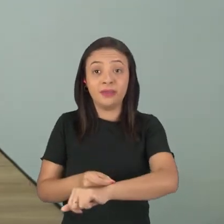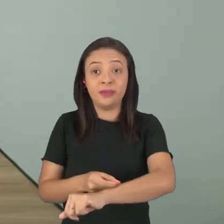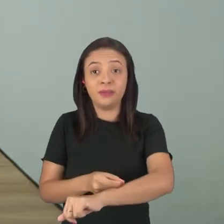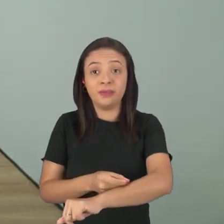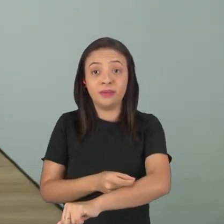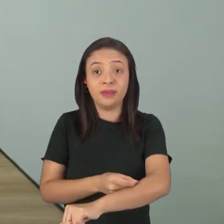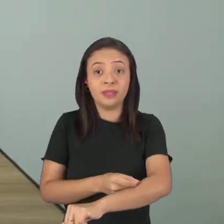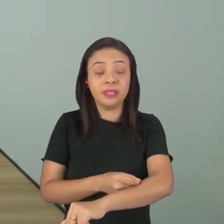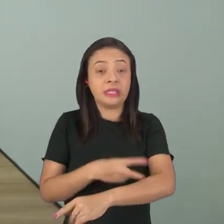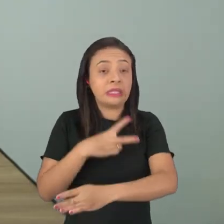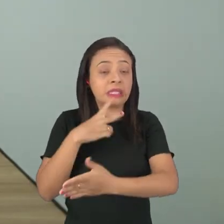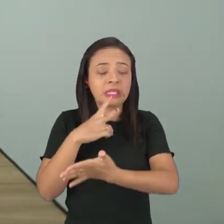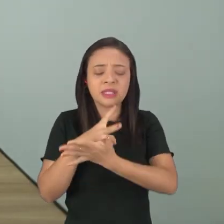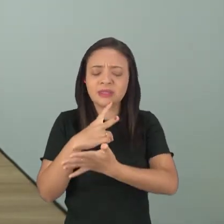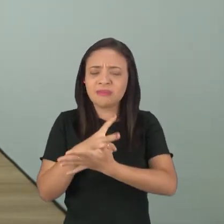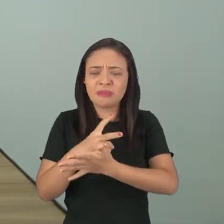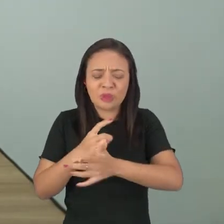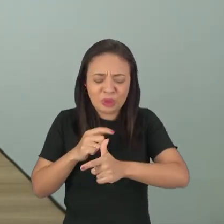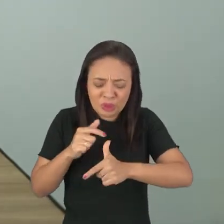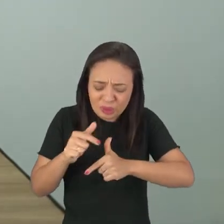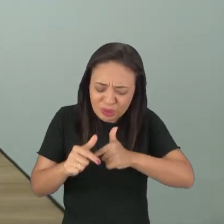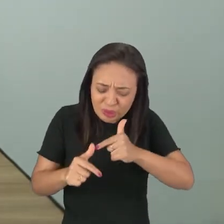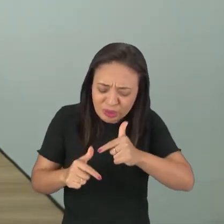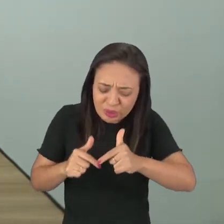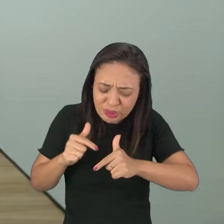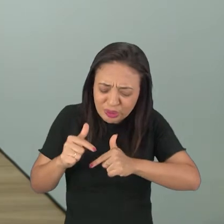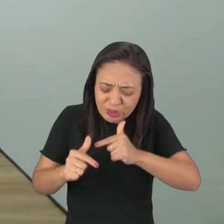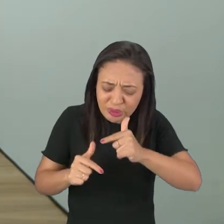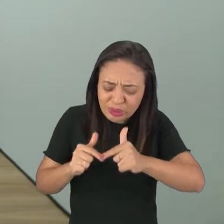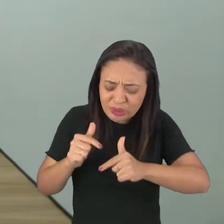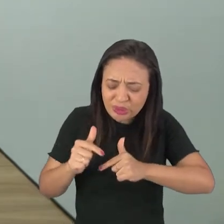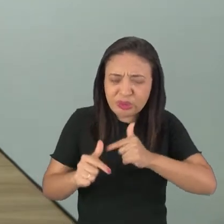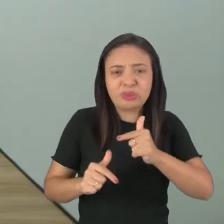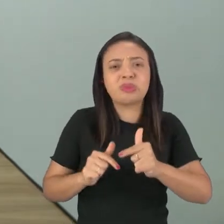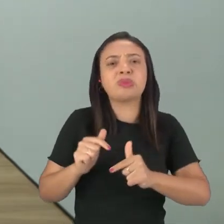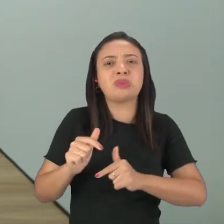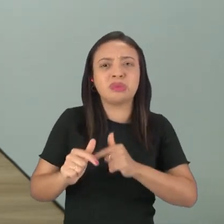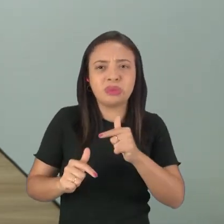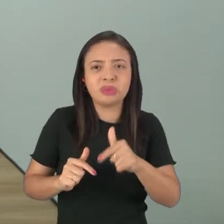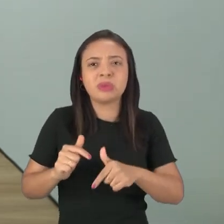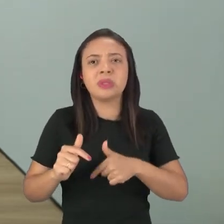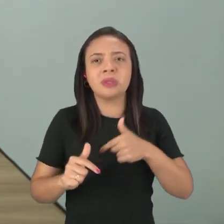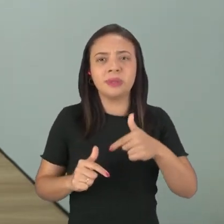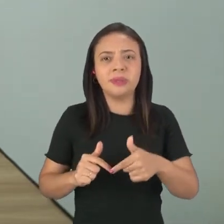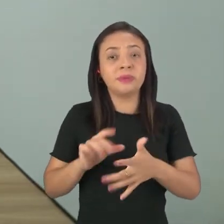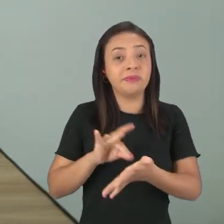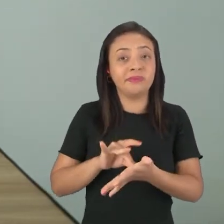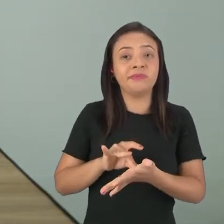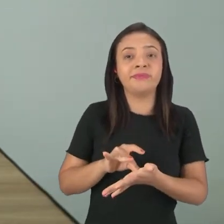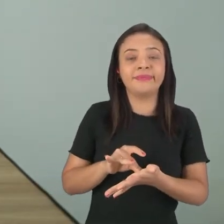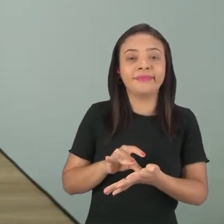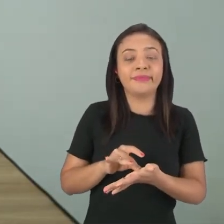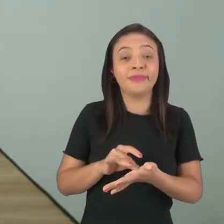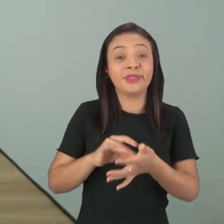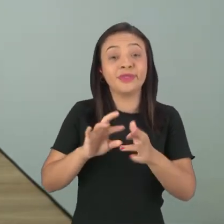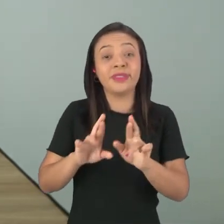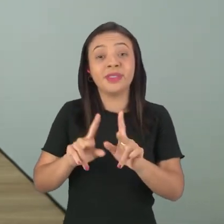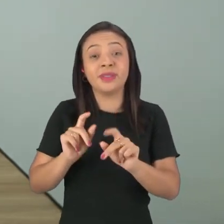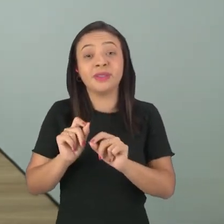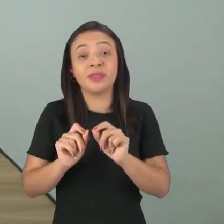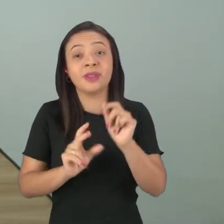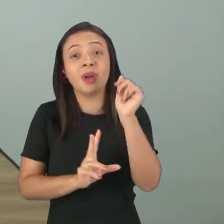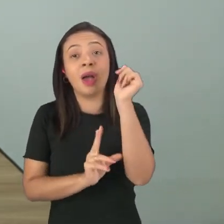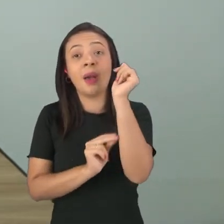ela passou todo o verão trabalhando é isso mesmo bom e o que a